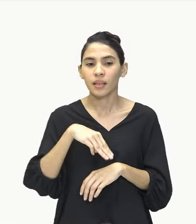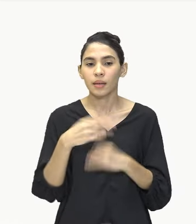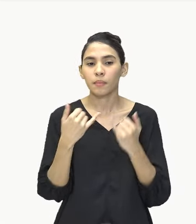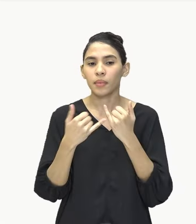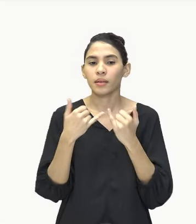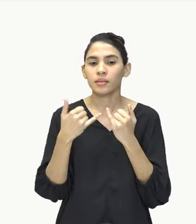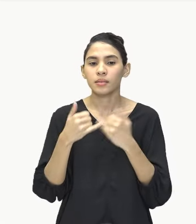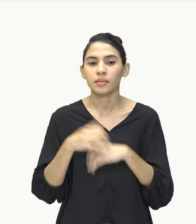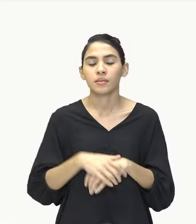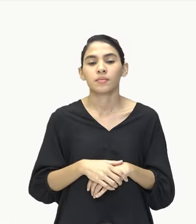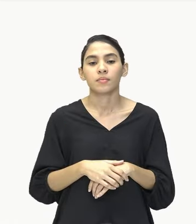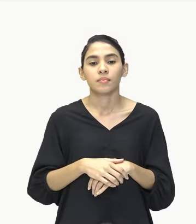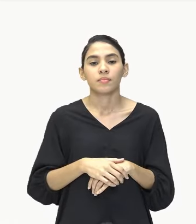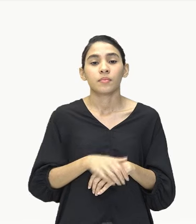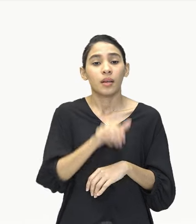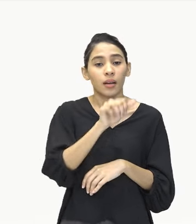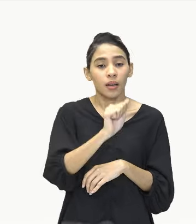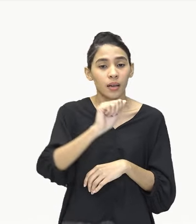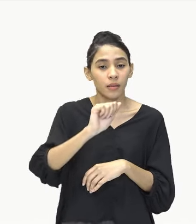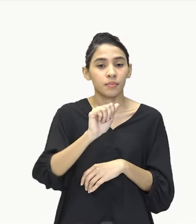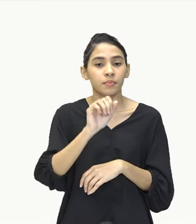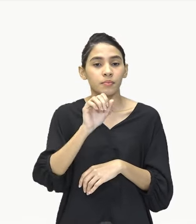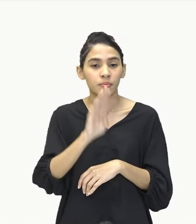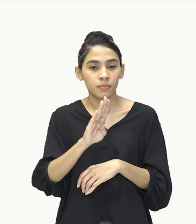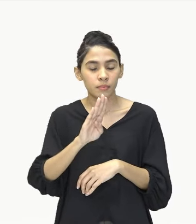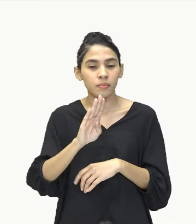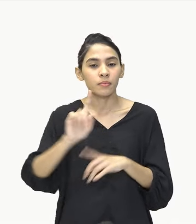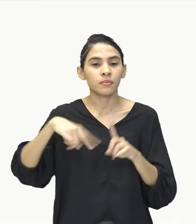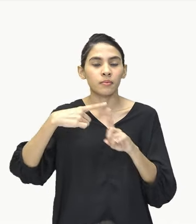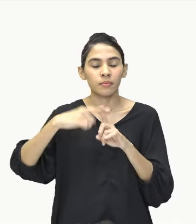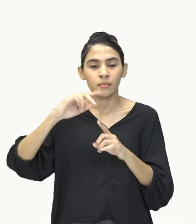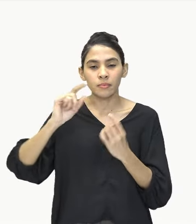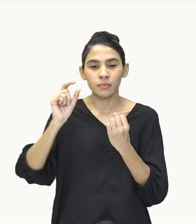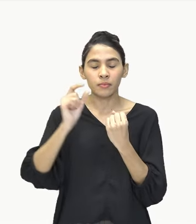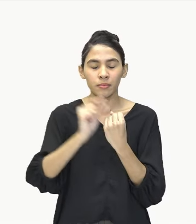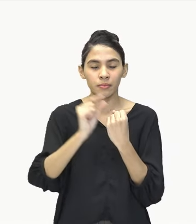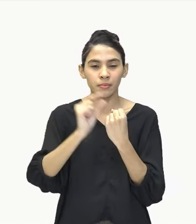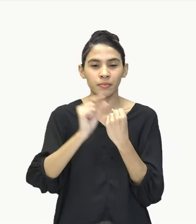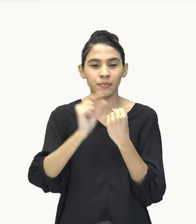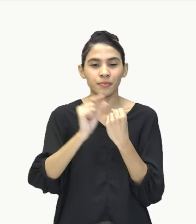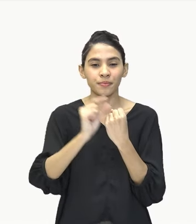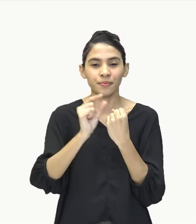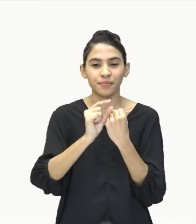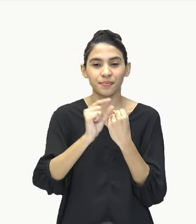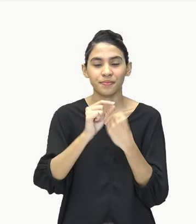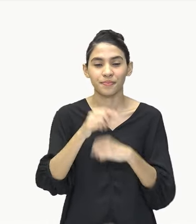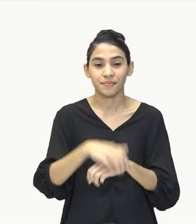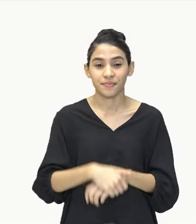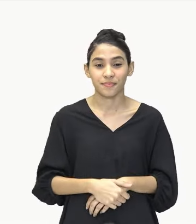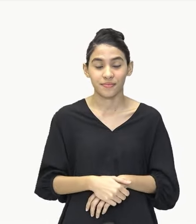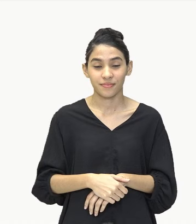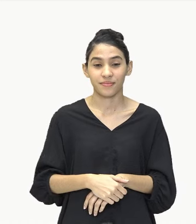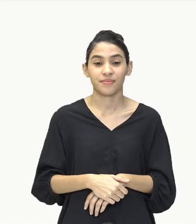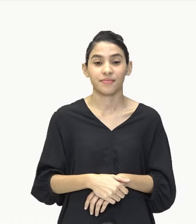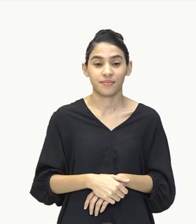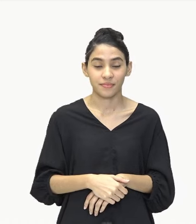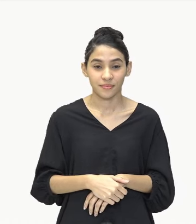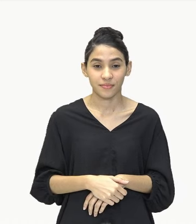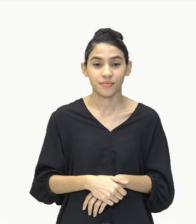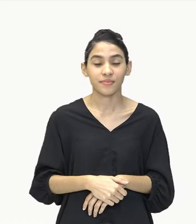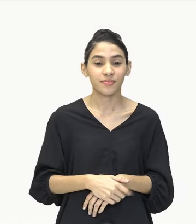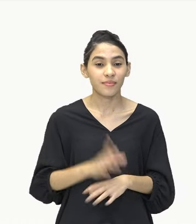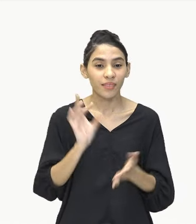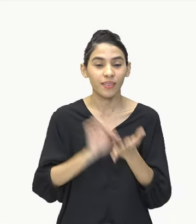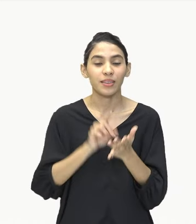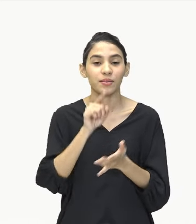semelhante a ele? Quem tem o A, o B, mais a variável A tem que estar elevada a quem? A 2. Com